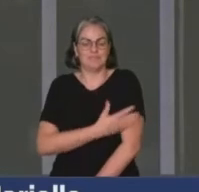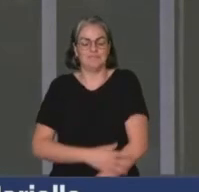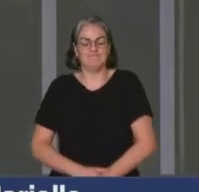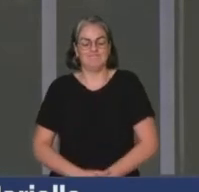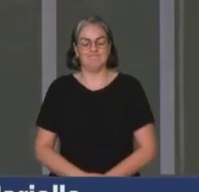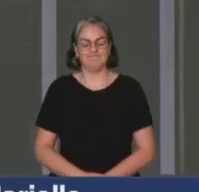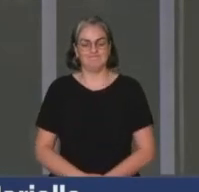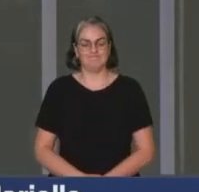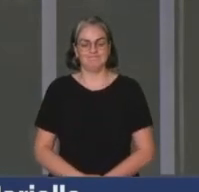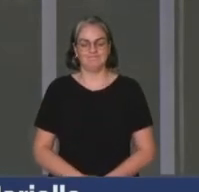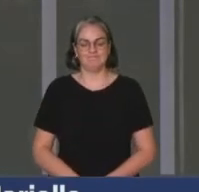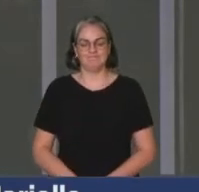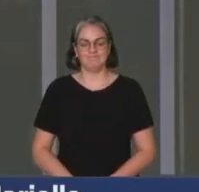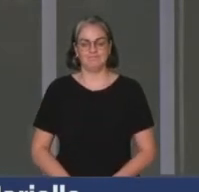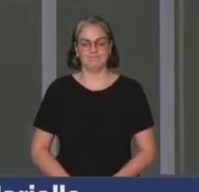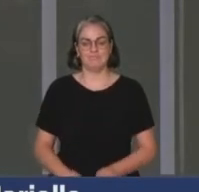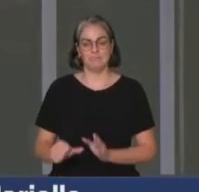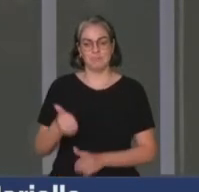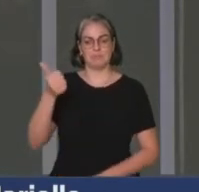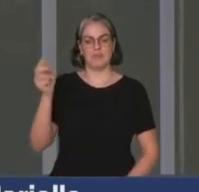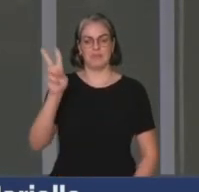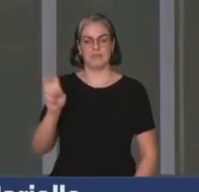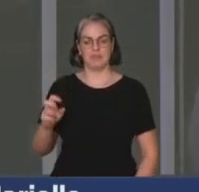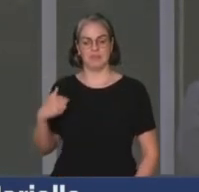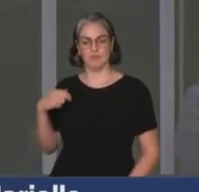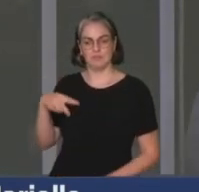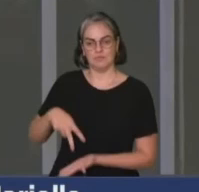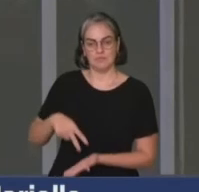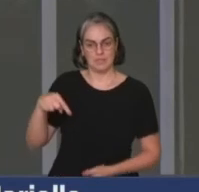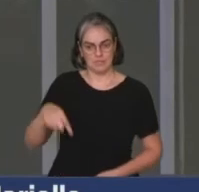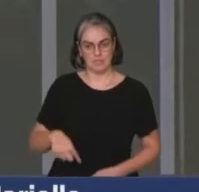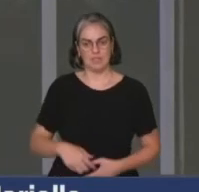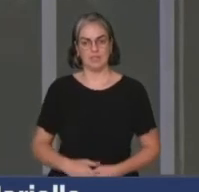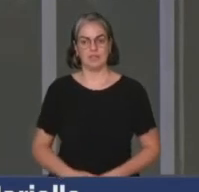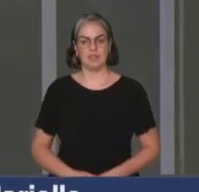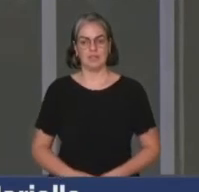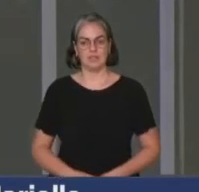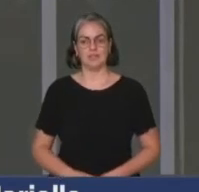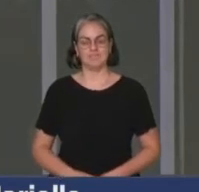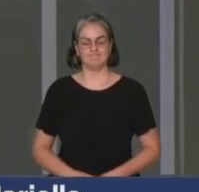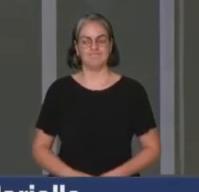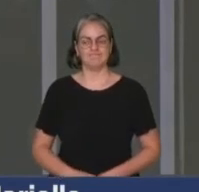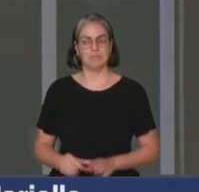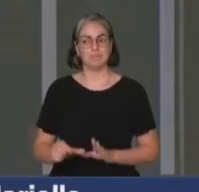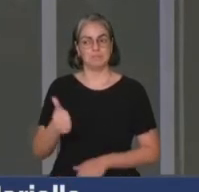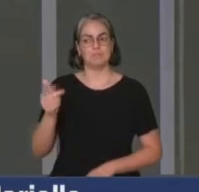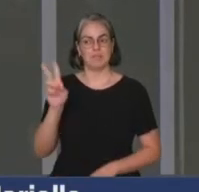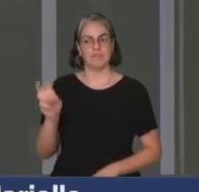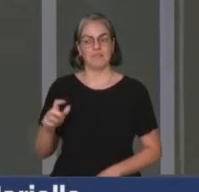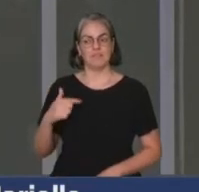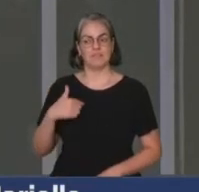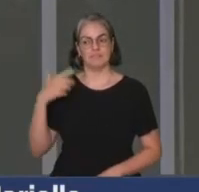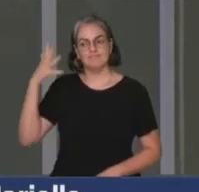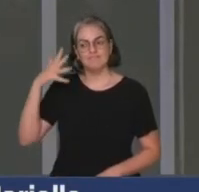A primeira vez que eu estive aqui foi justamente a primeira vez que eu fui fazer uma fala pública após o